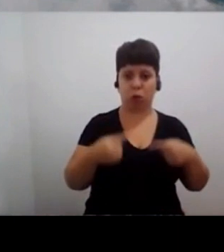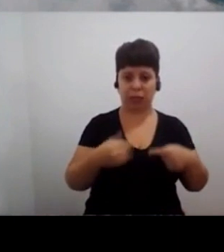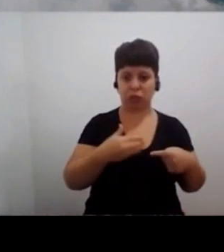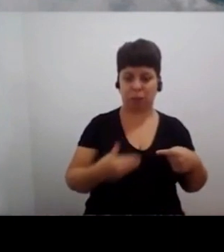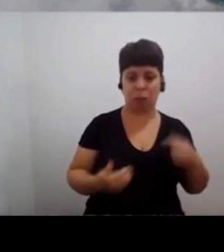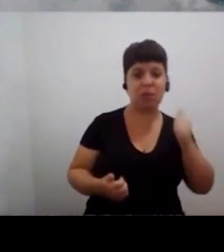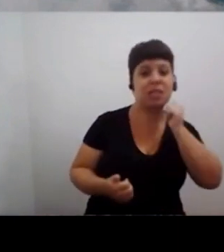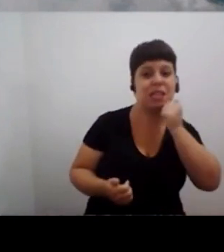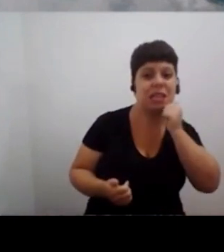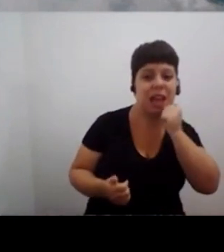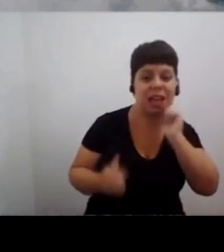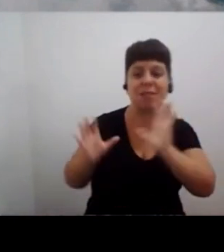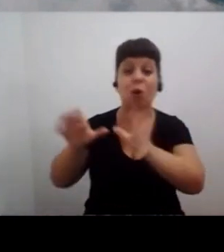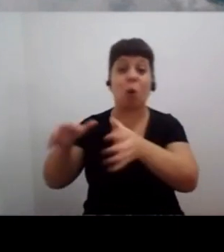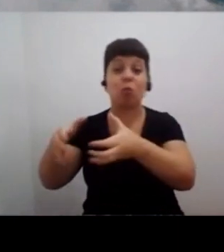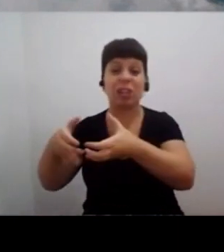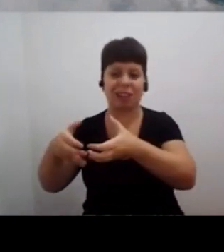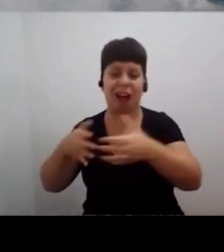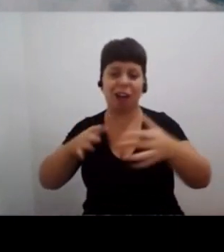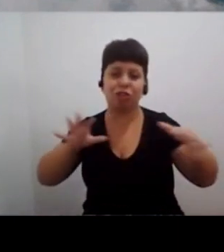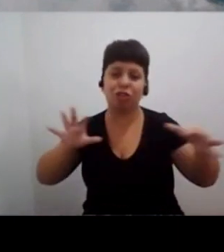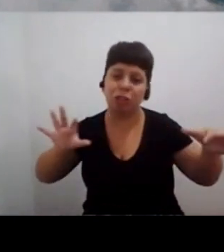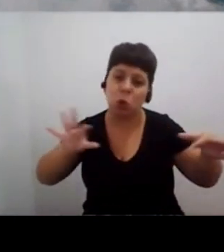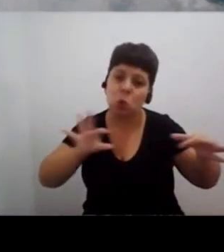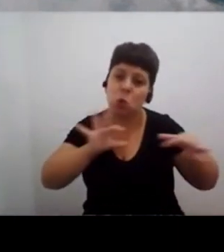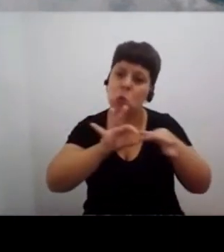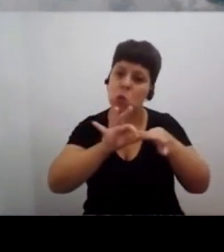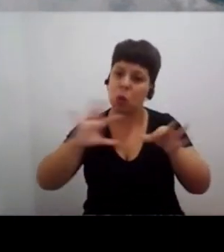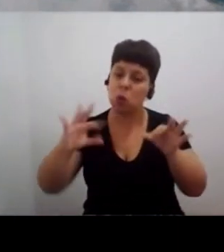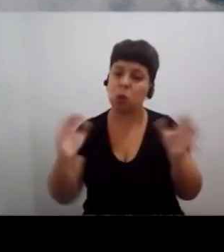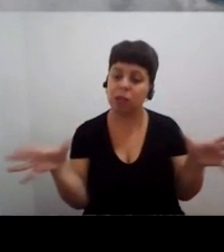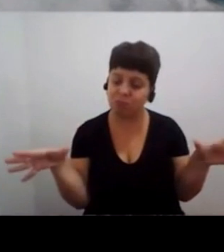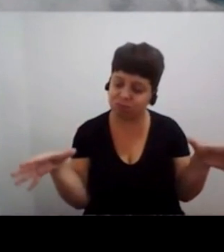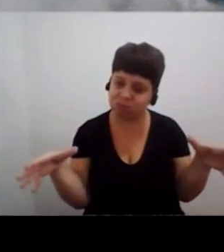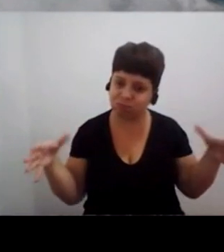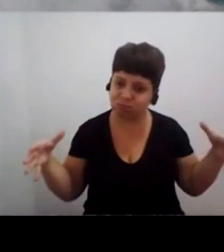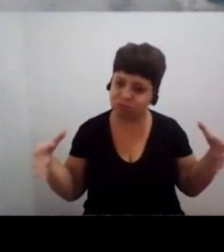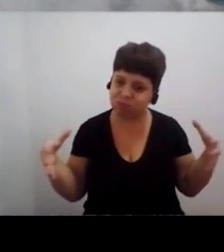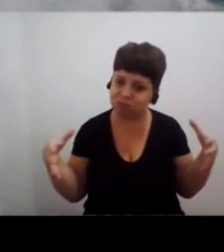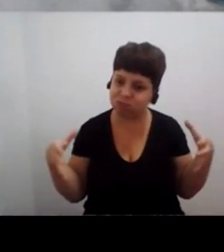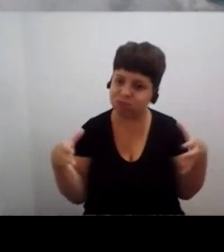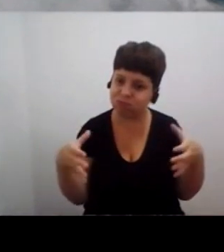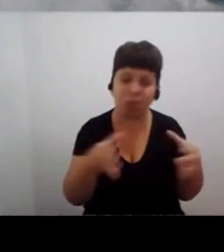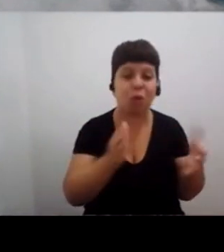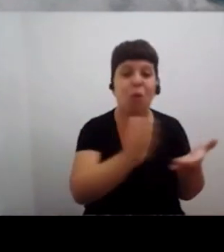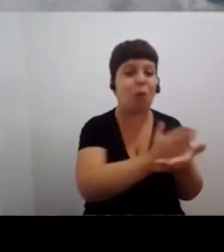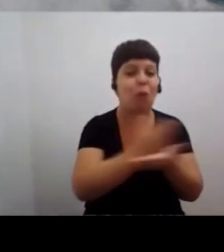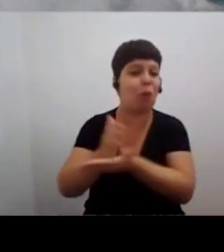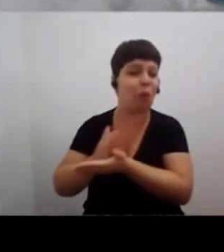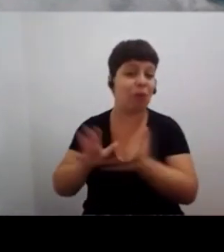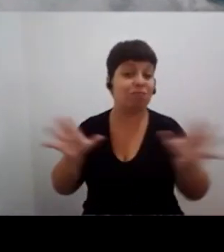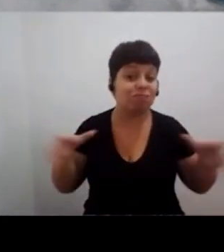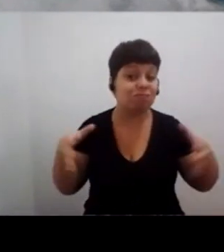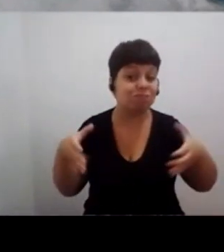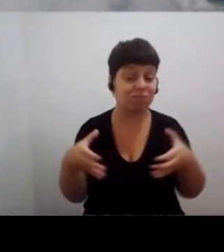e a ciência as comunidades EA ciência enxergando o papel fundamental que a ciência tem porque a